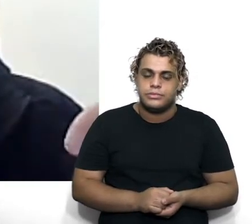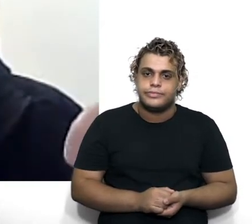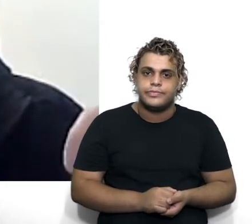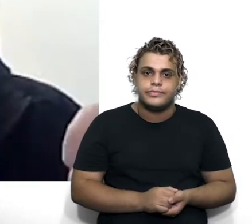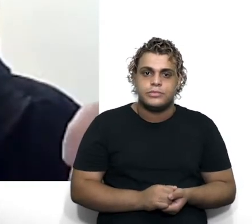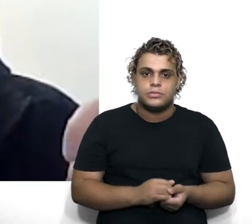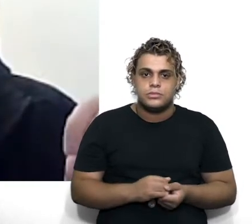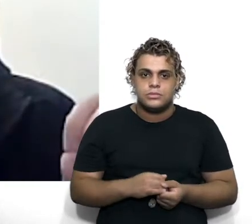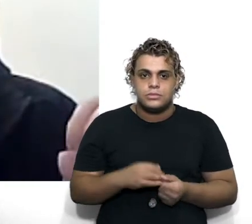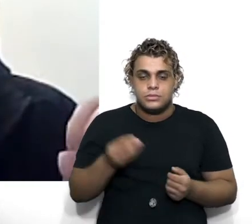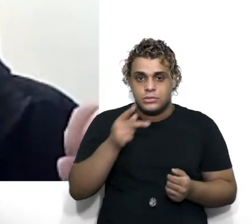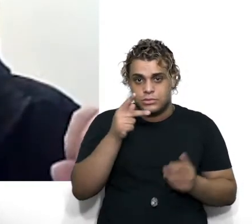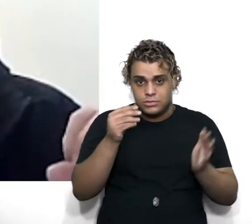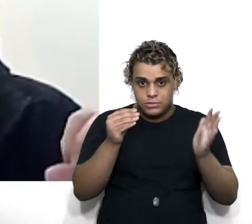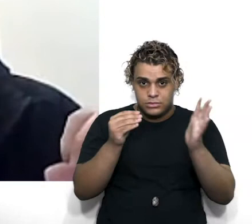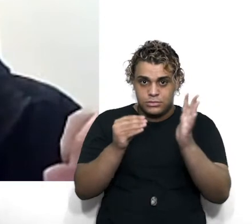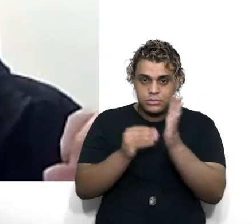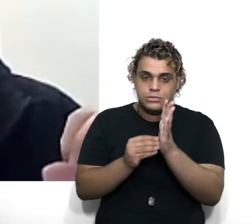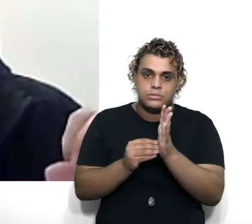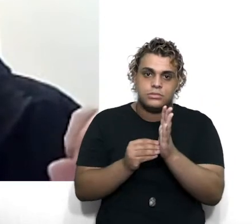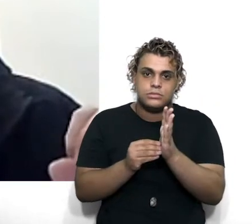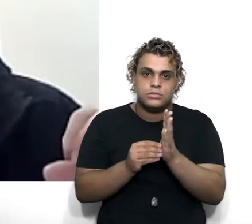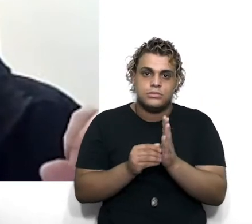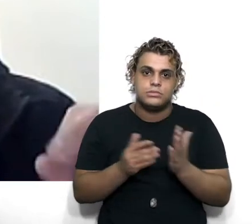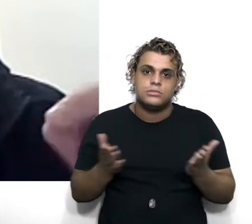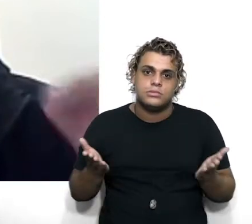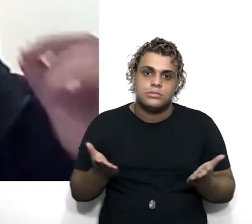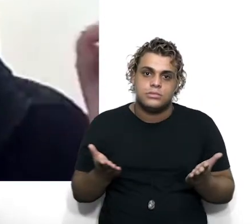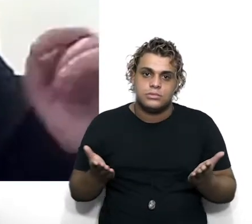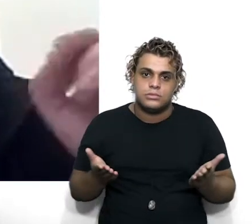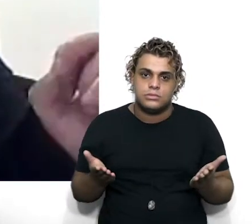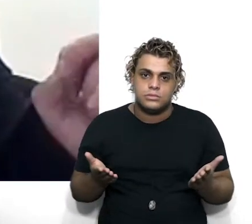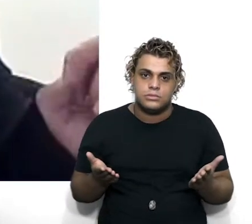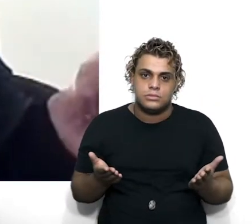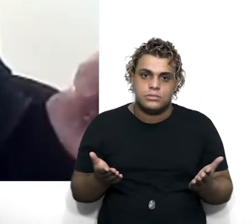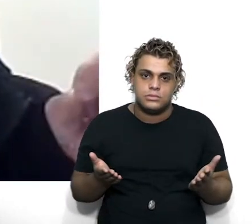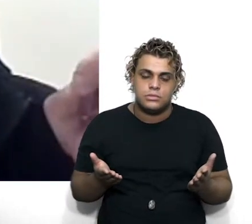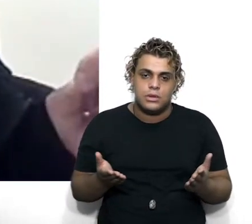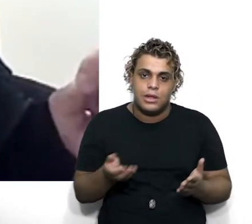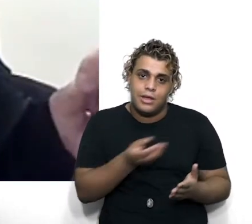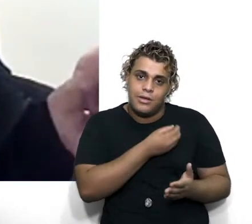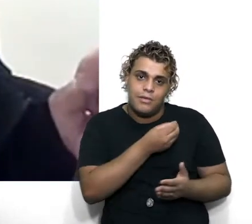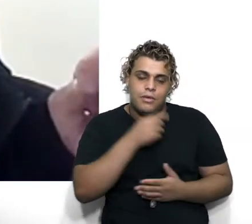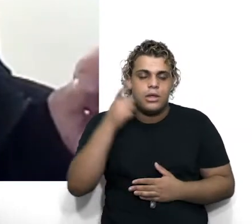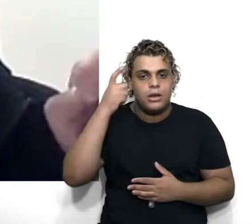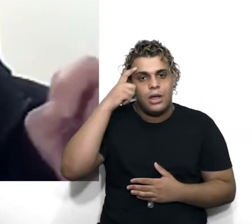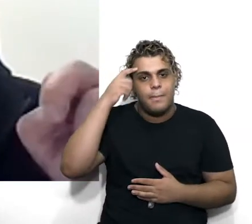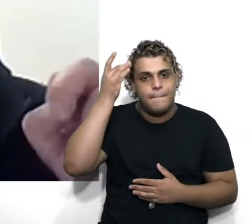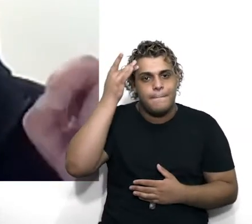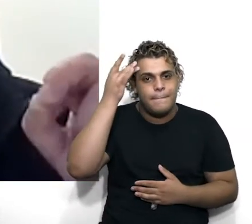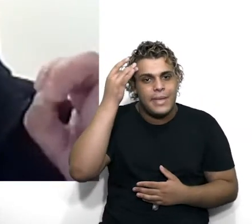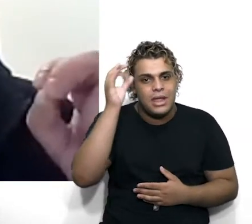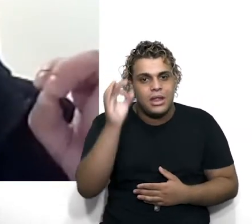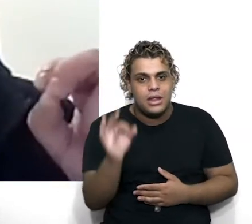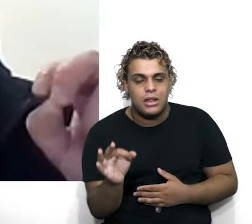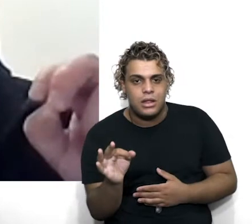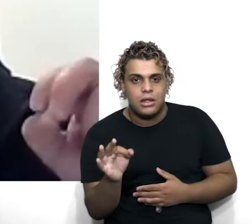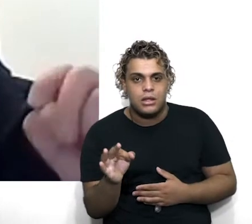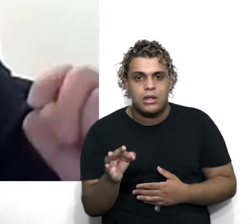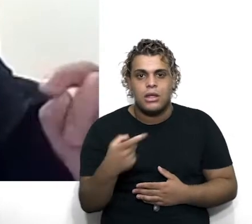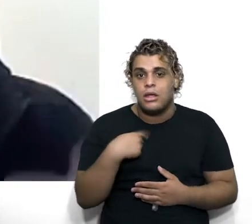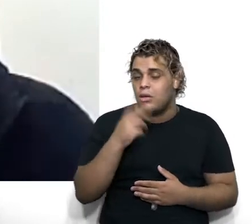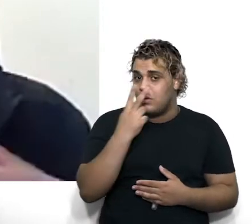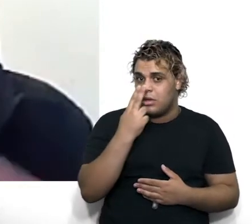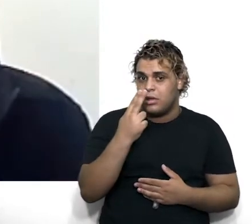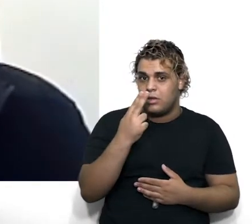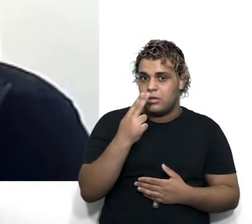últimas, e tenho muito receio da vida mental que vem aí, não é? Eu acho que isto vai quebrar muita